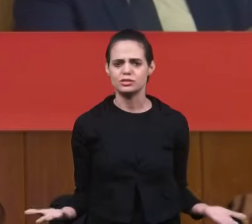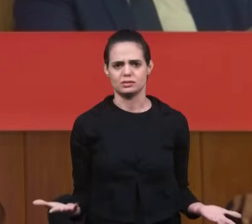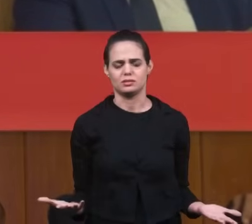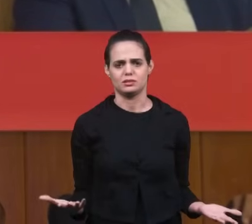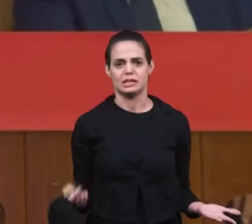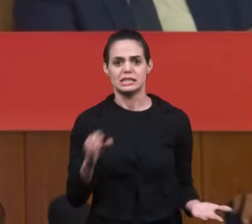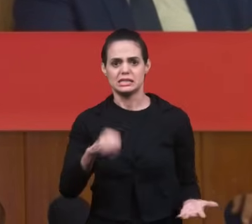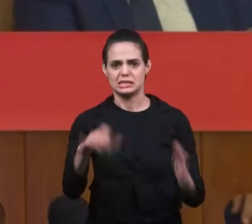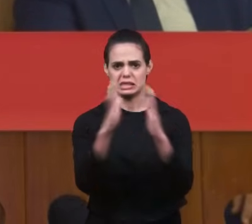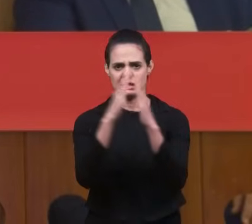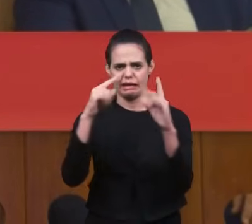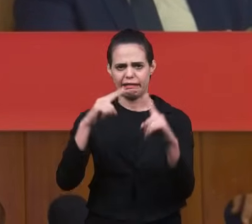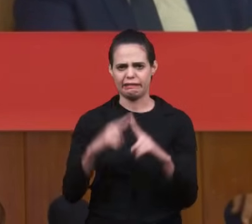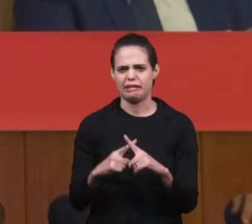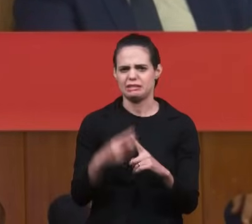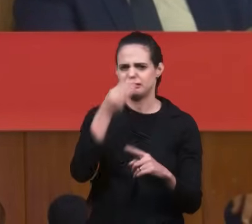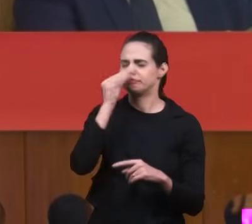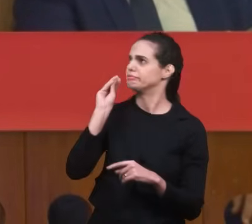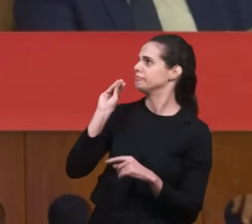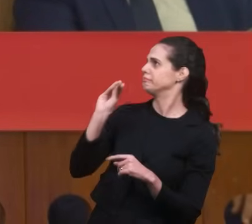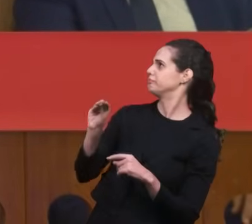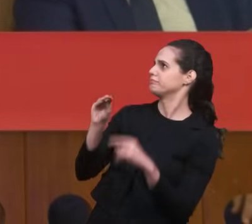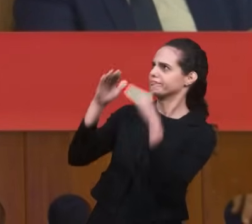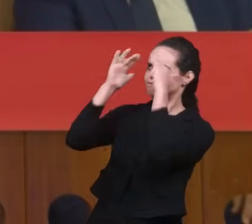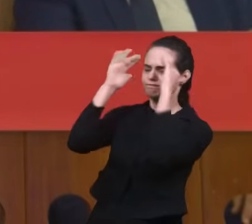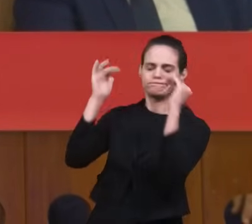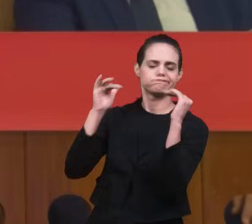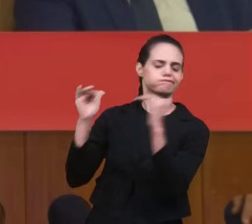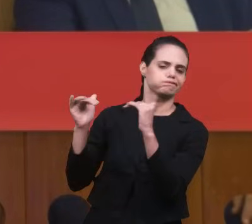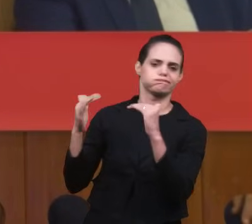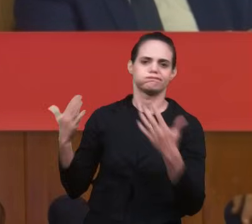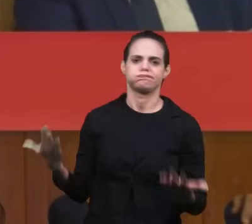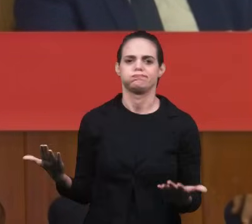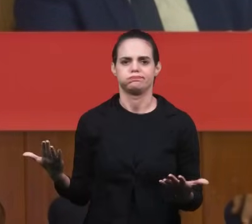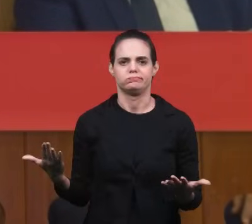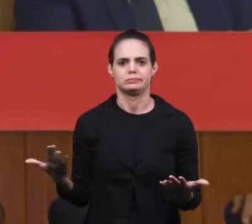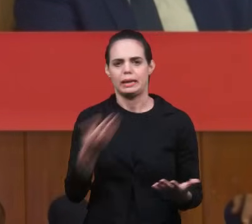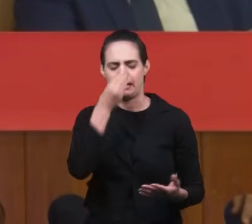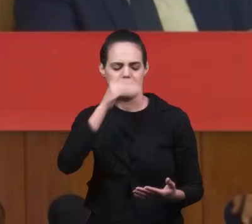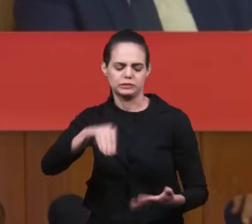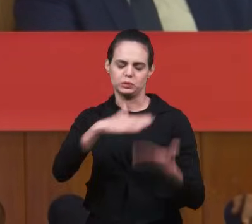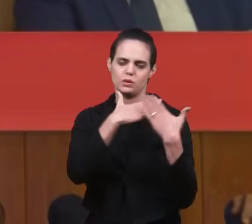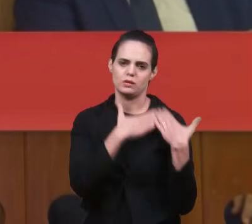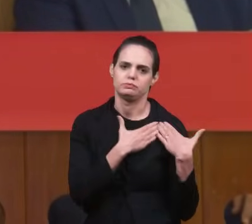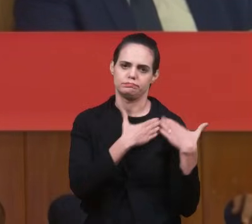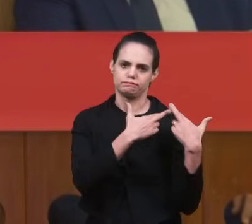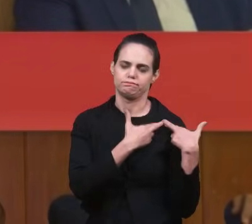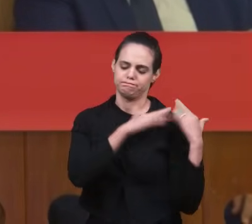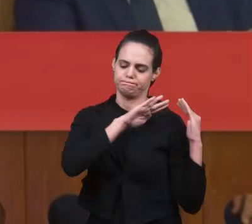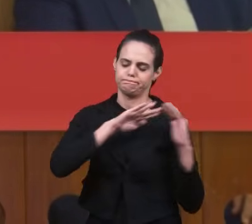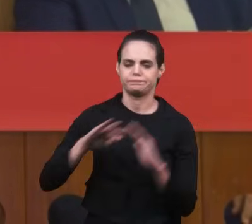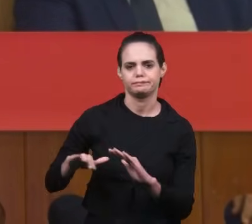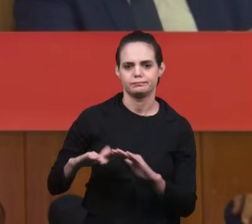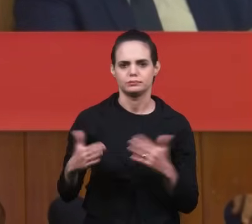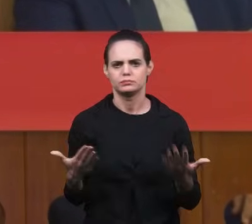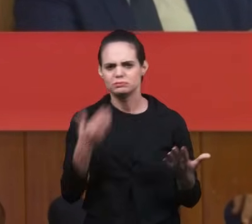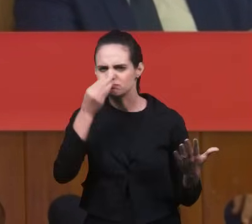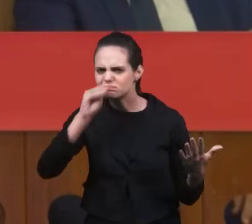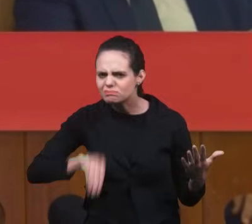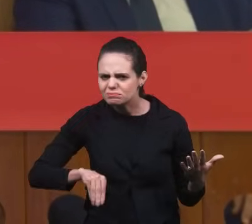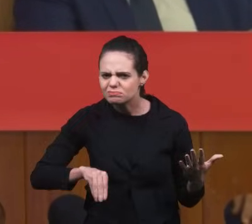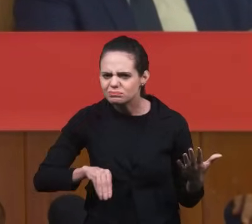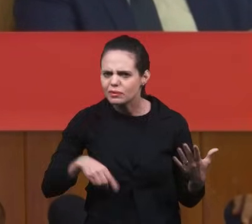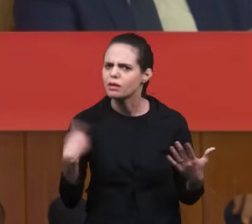simplesmente descumpre a sua missão. Então, esse é um lado profético. Há outras maneiras de se profetizar,